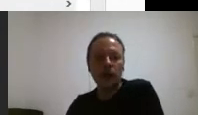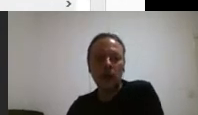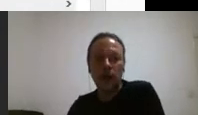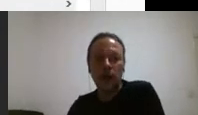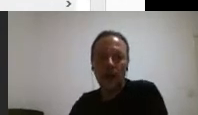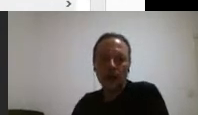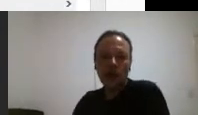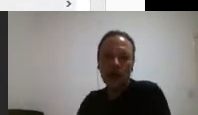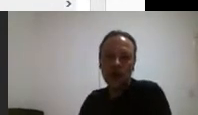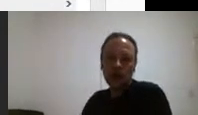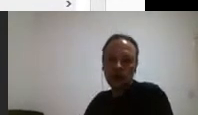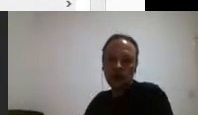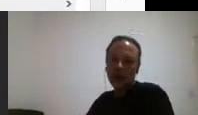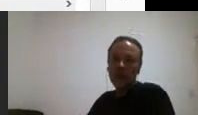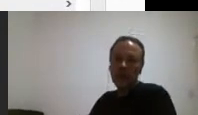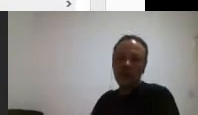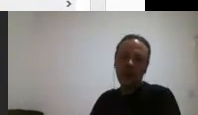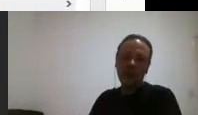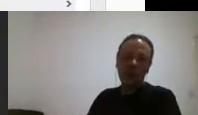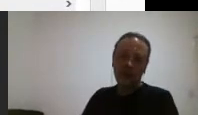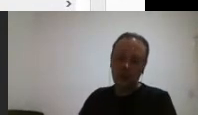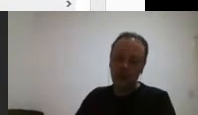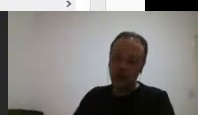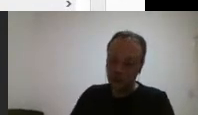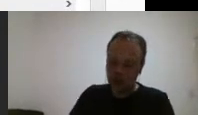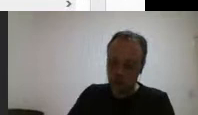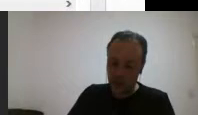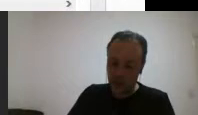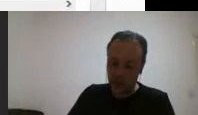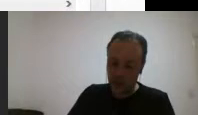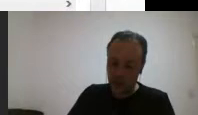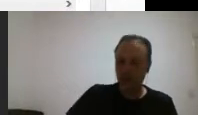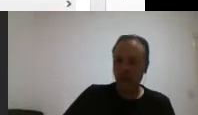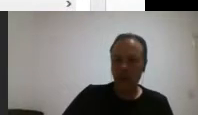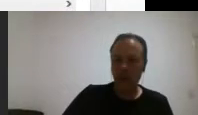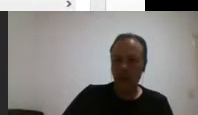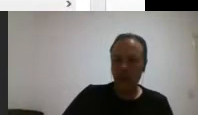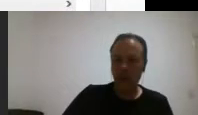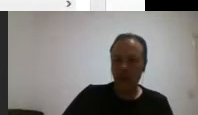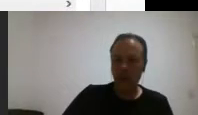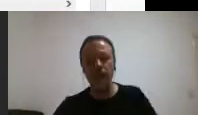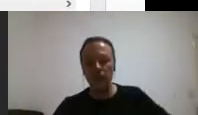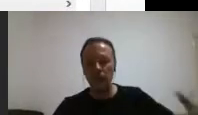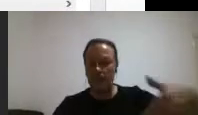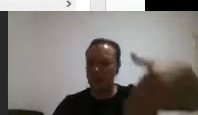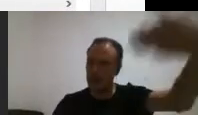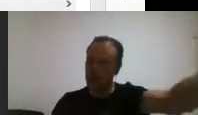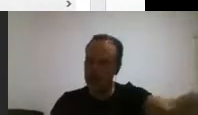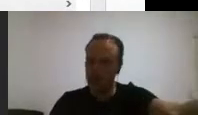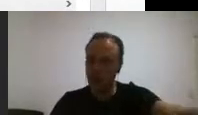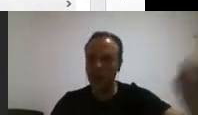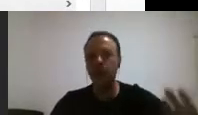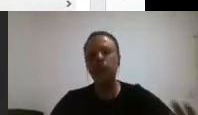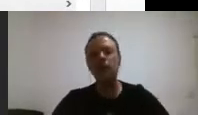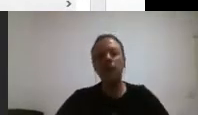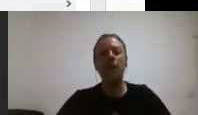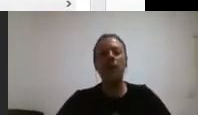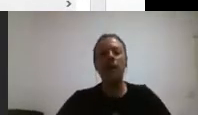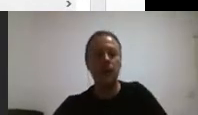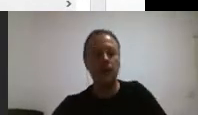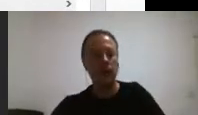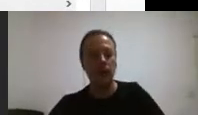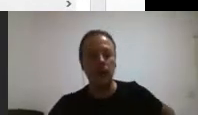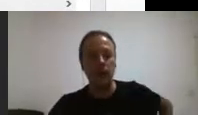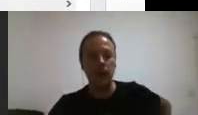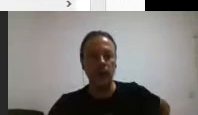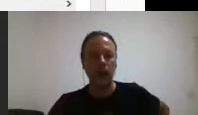para elaborar um diagrama? Né? Então, como assim estratégia? Eu fui lá, conversei, não, você já tem a resposta, porque você já